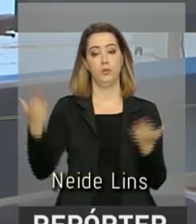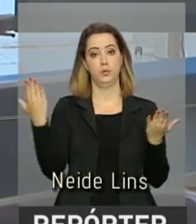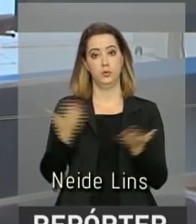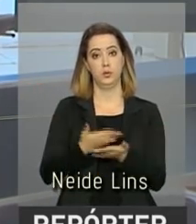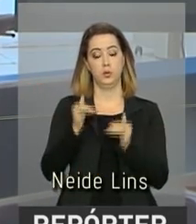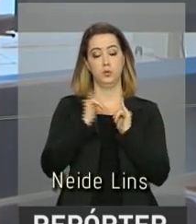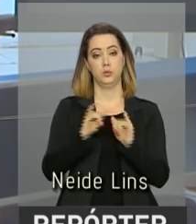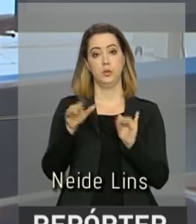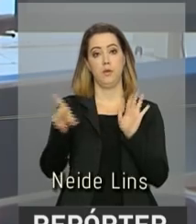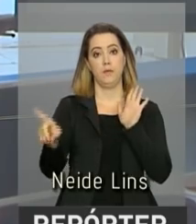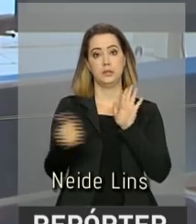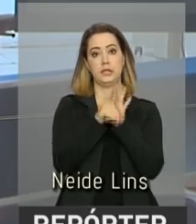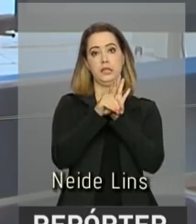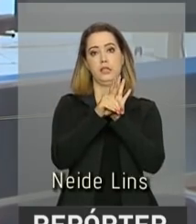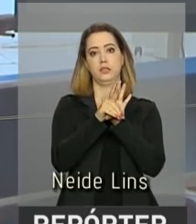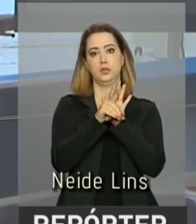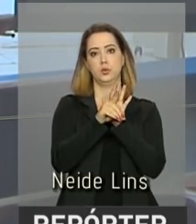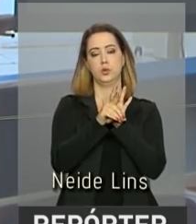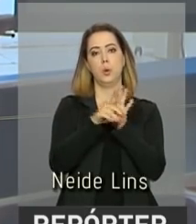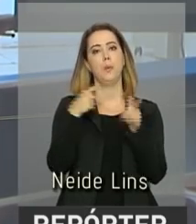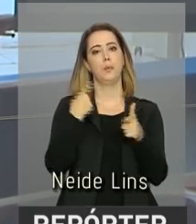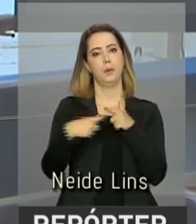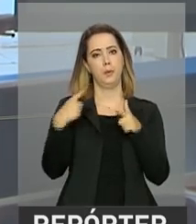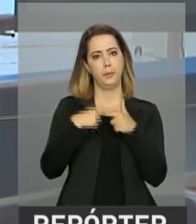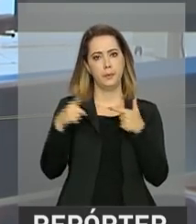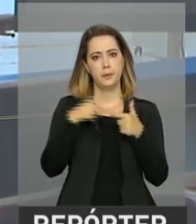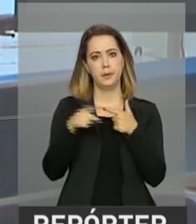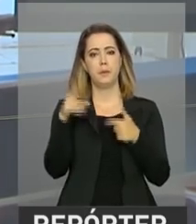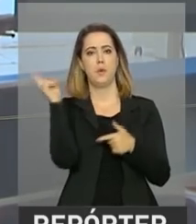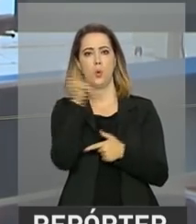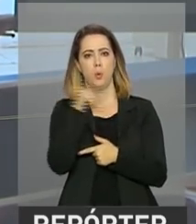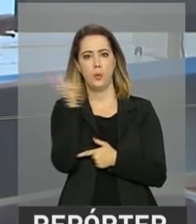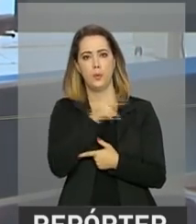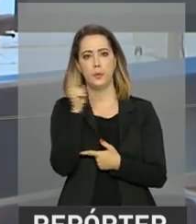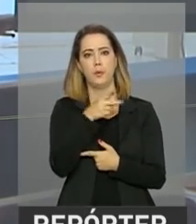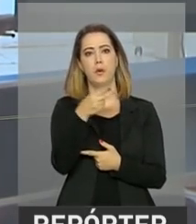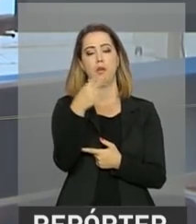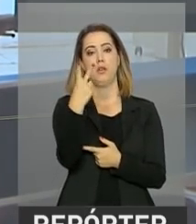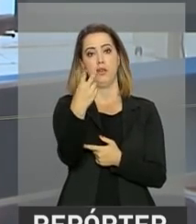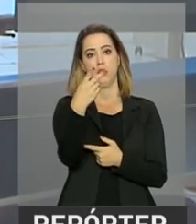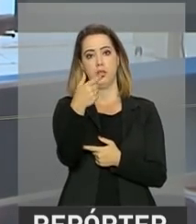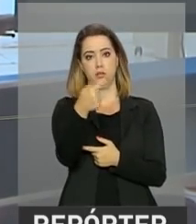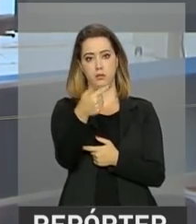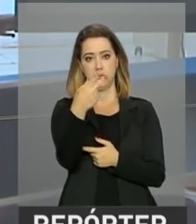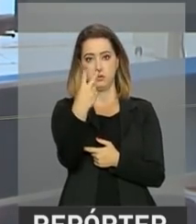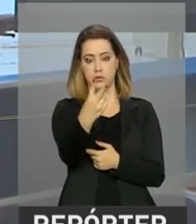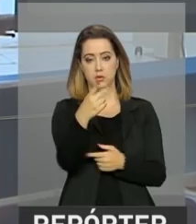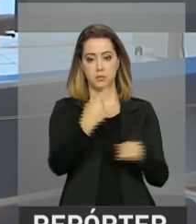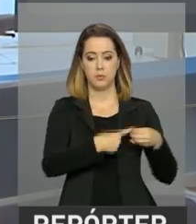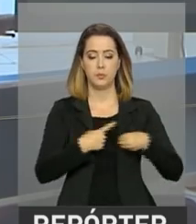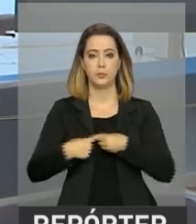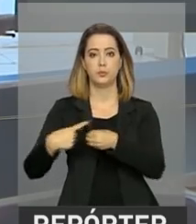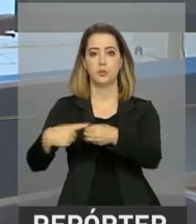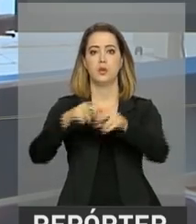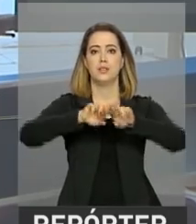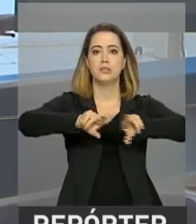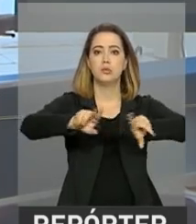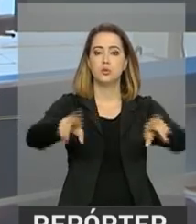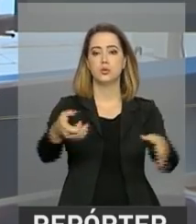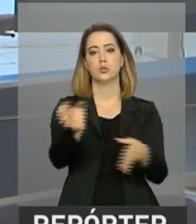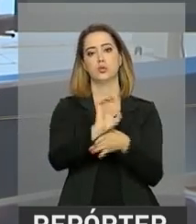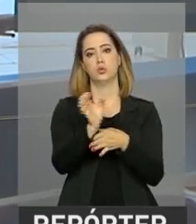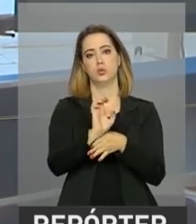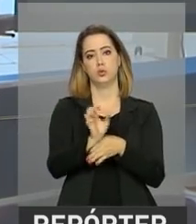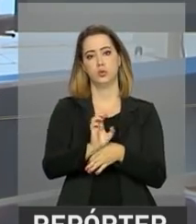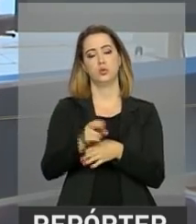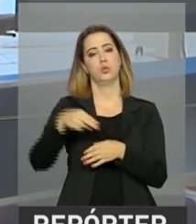situação de emergência em 272 municípios dos estados de pernambuco paraíba piauí bahia sergipe minas gerais